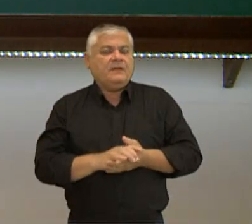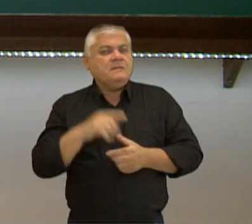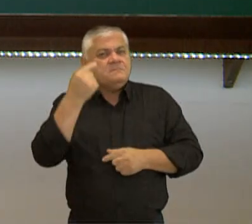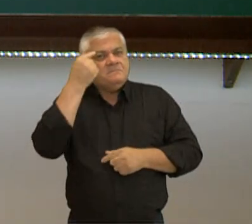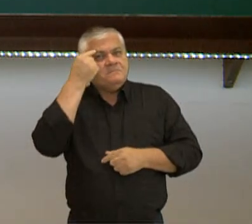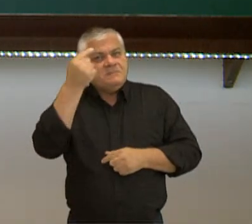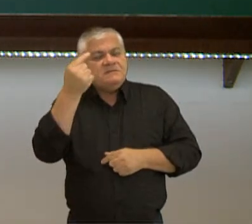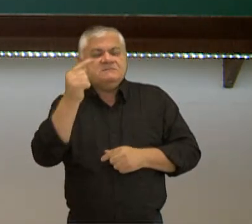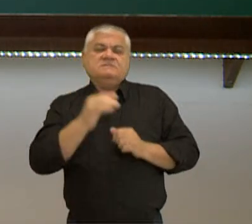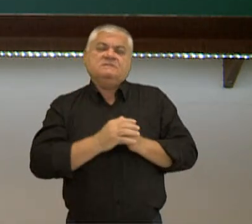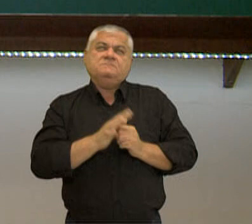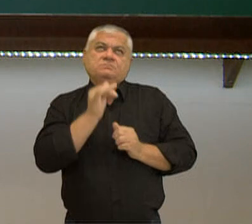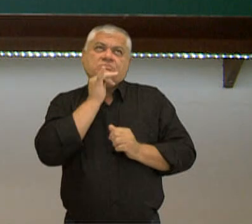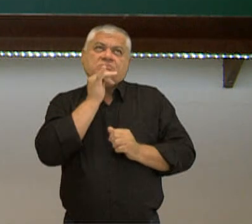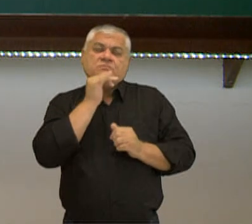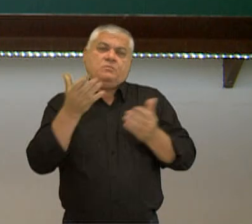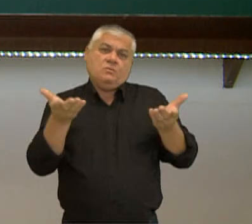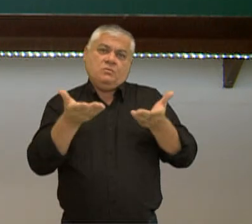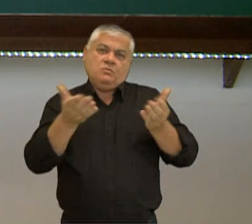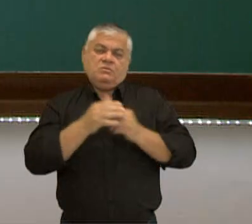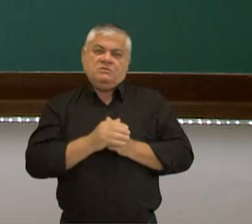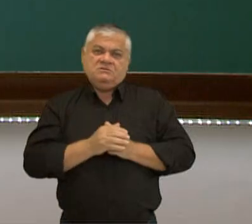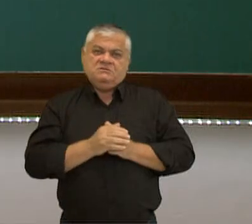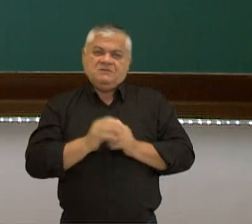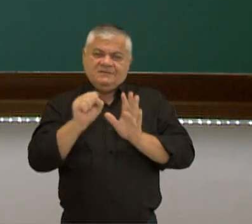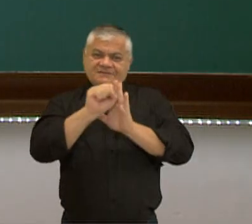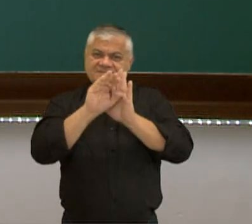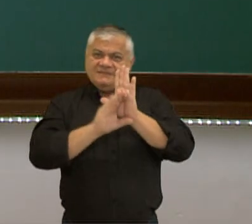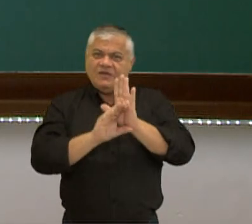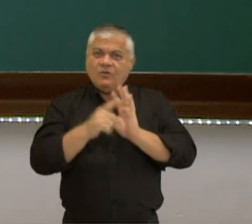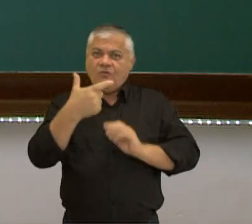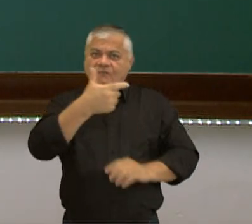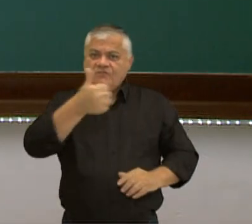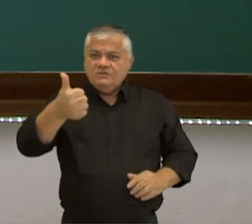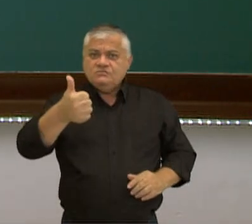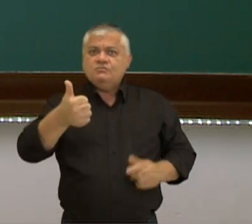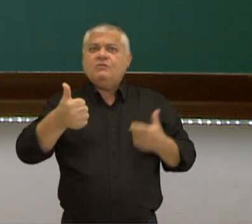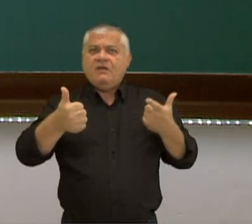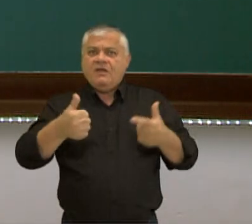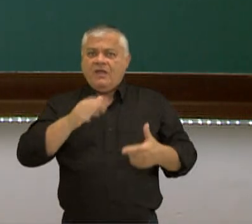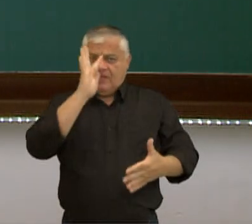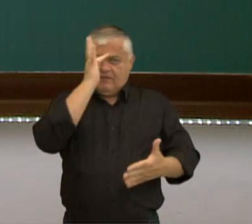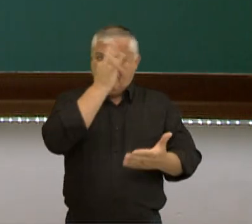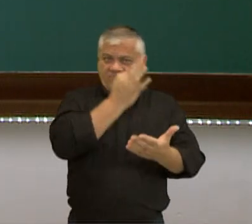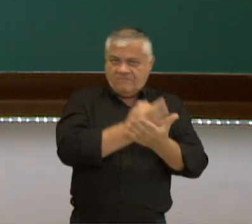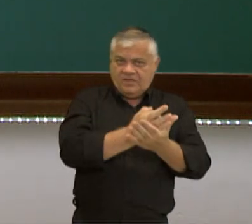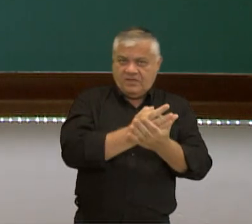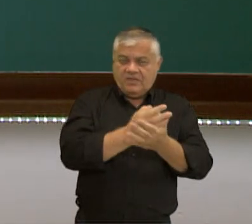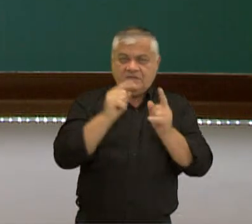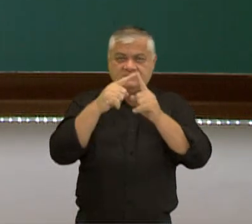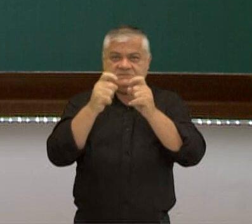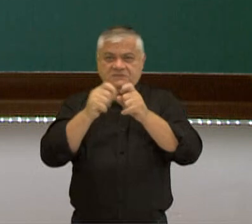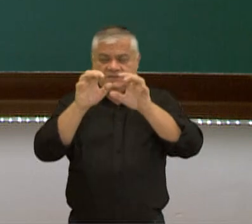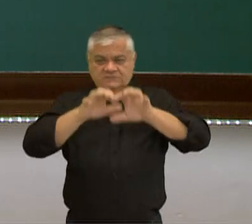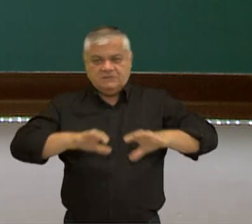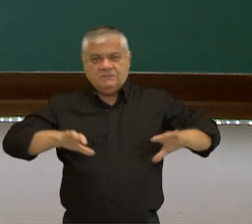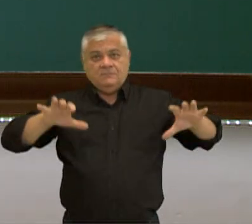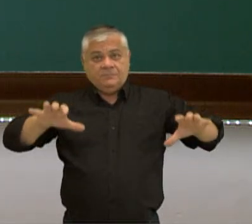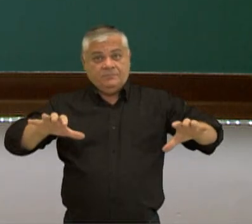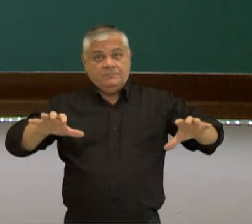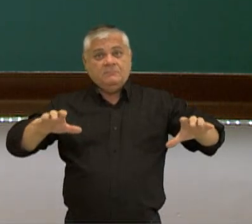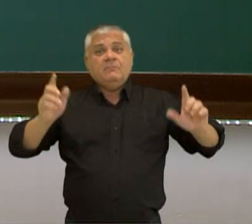pensa, hoje, pessoal, no século XXI, a gente consegue separar bem a ideia de fé e a ideia de ciência. E as duas podem caminhar muito